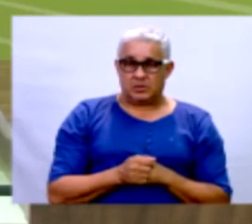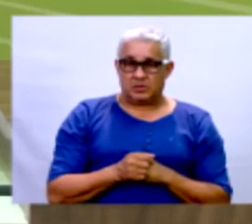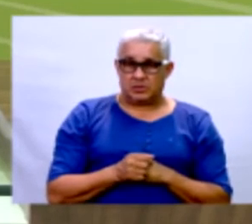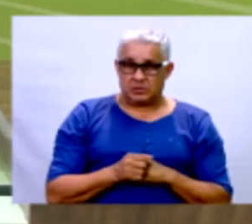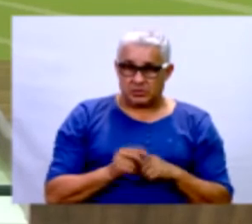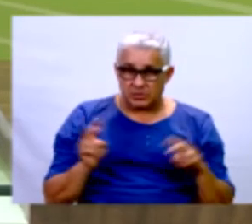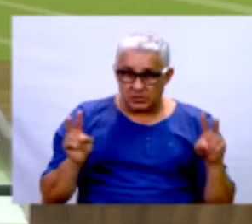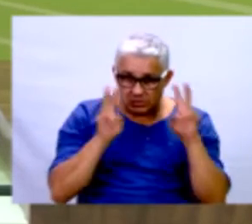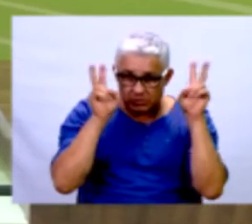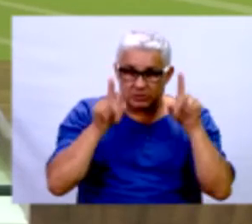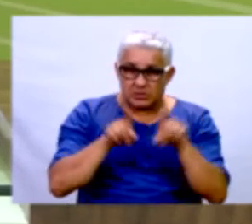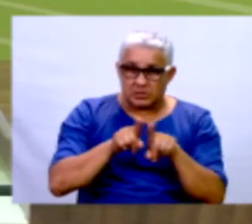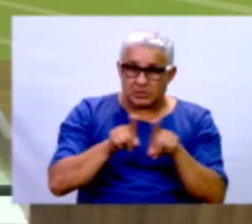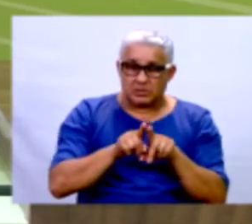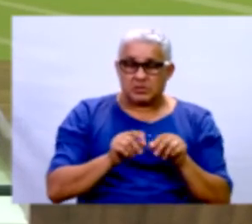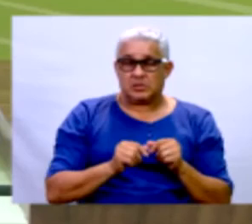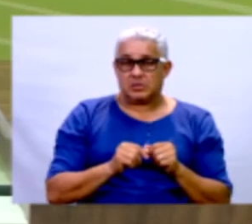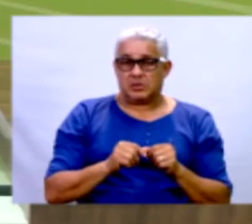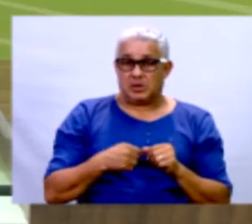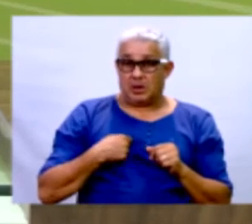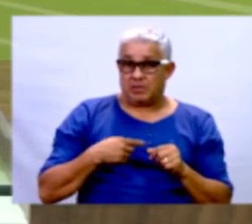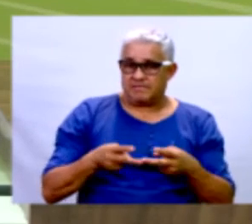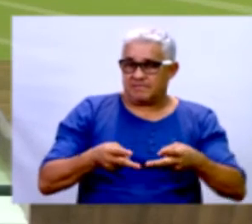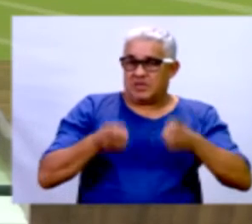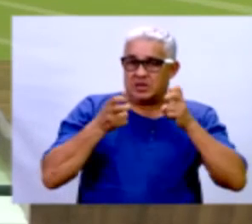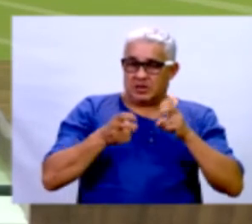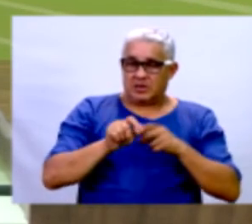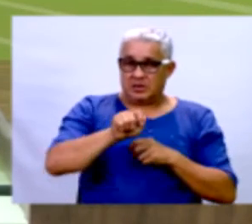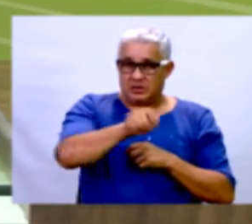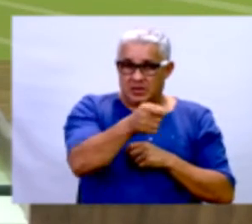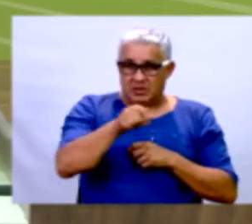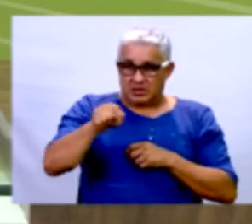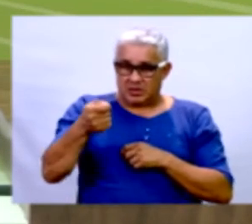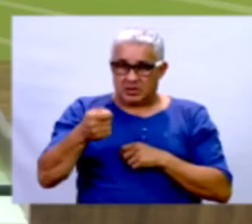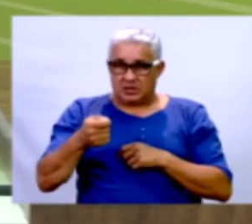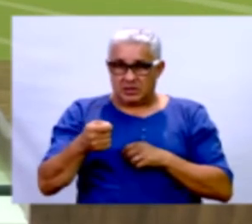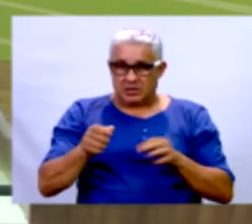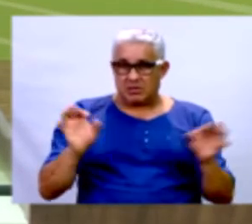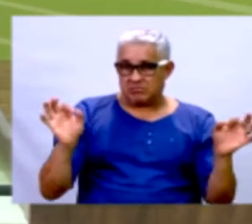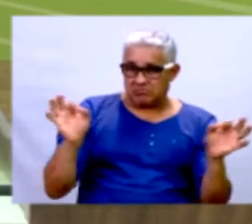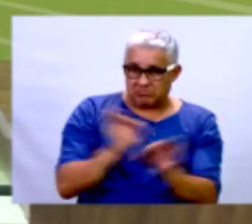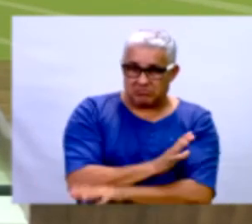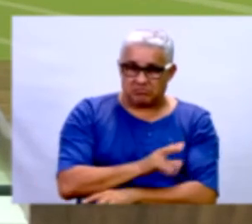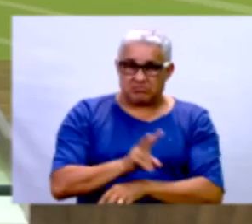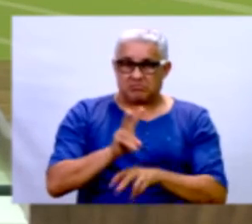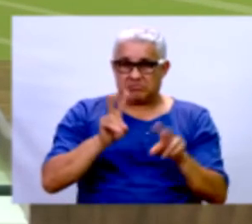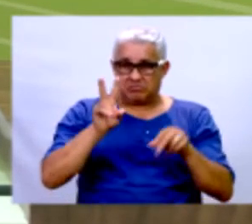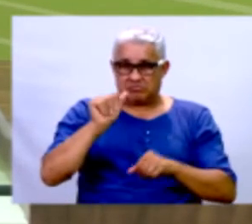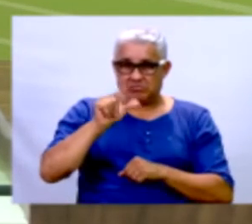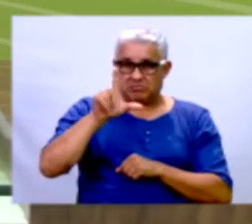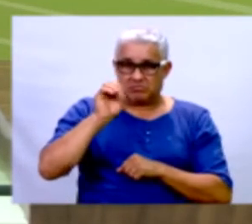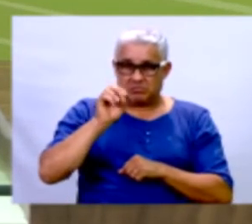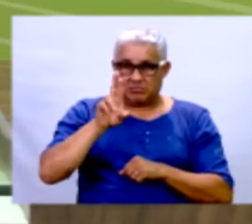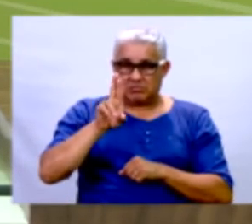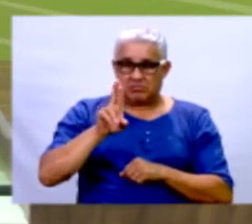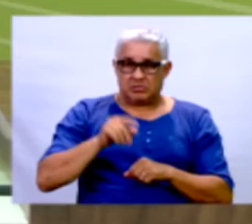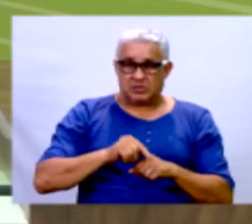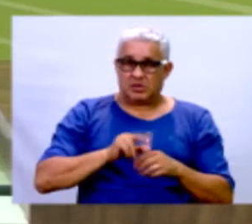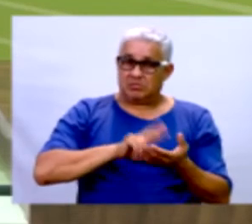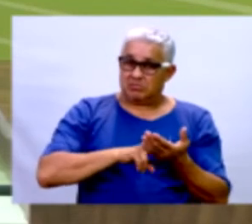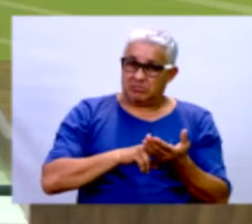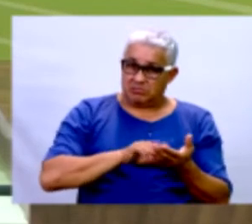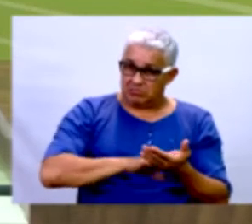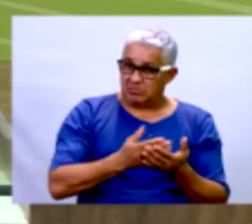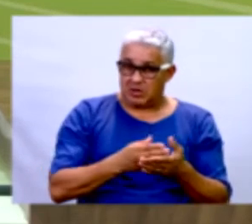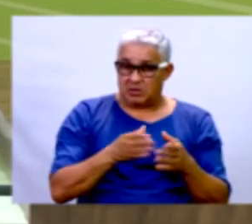a partir do momento em que eu identifico as minhas chaves, eu defino os valores para essas chaves, e isso daí é interpretado no lado do